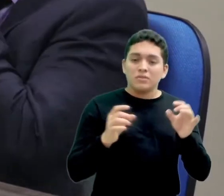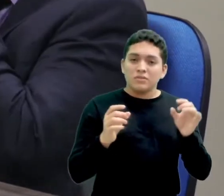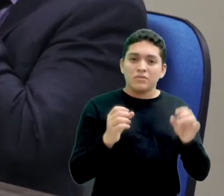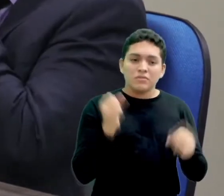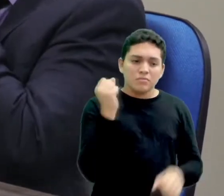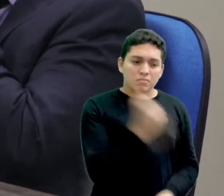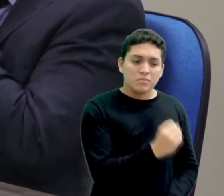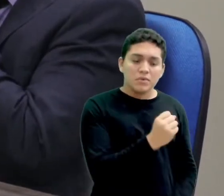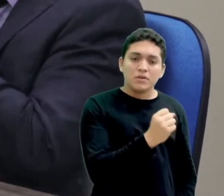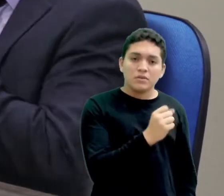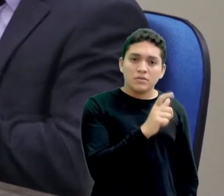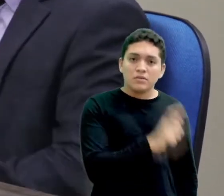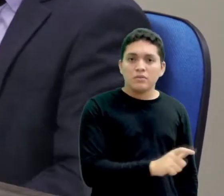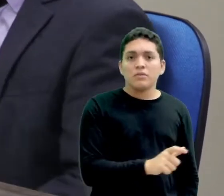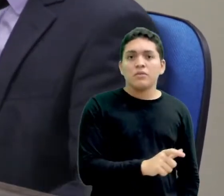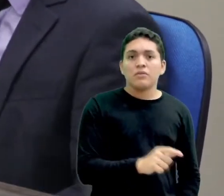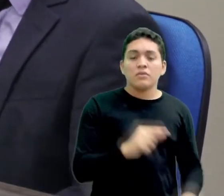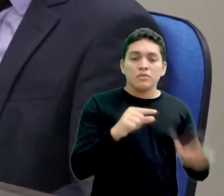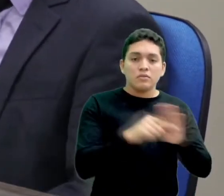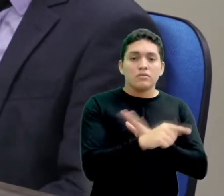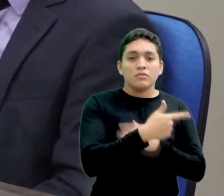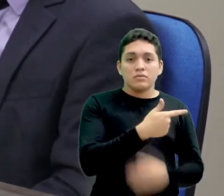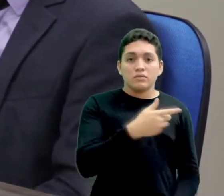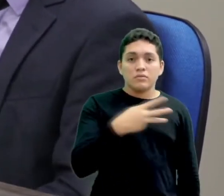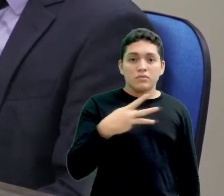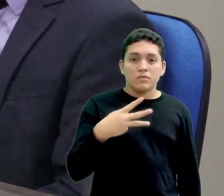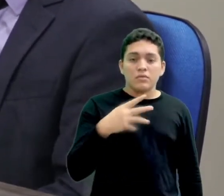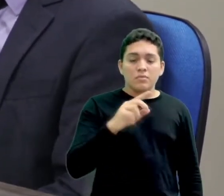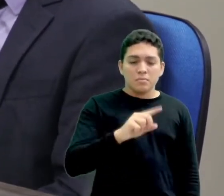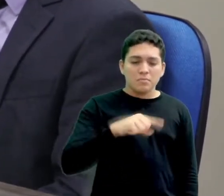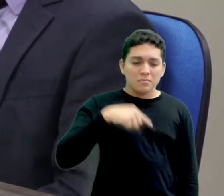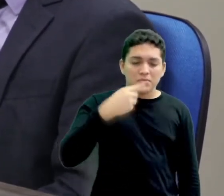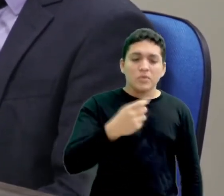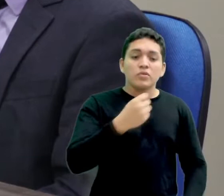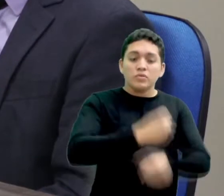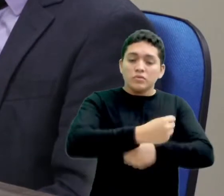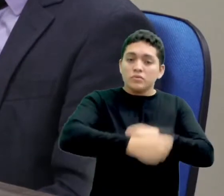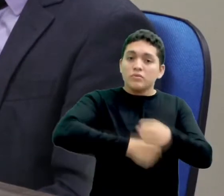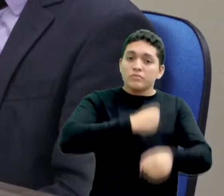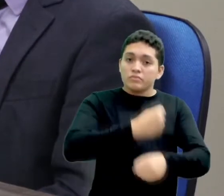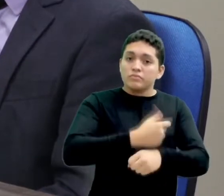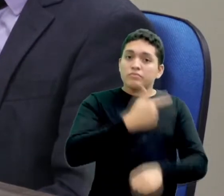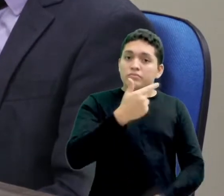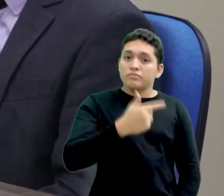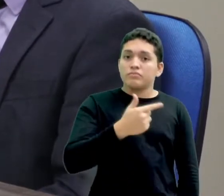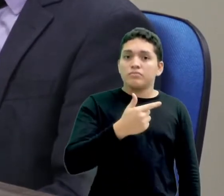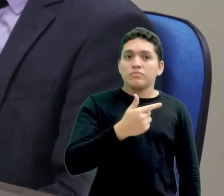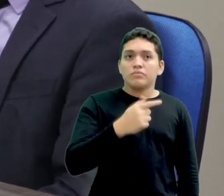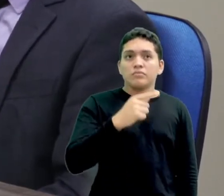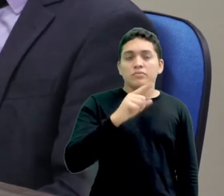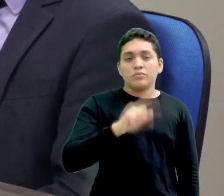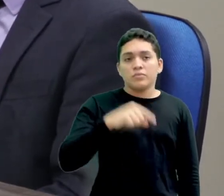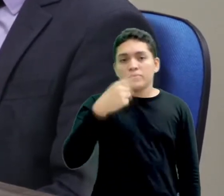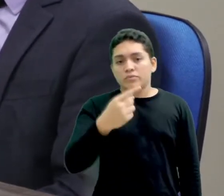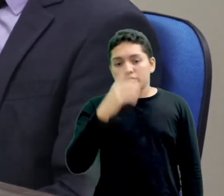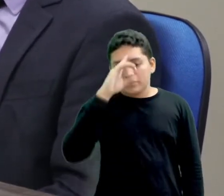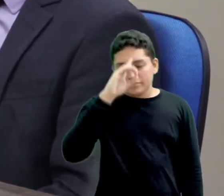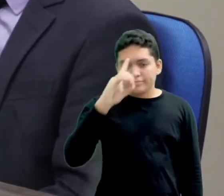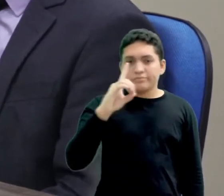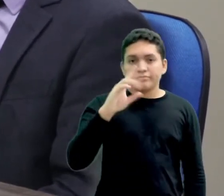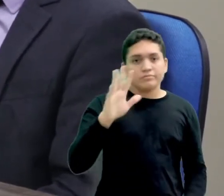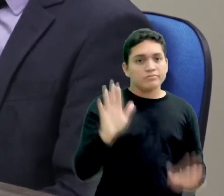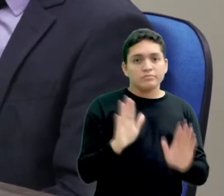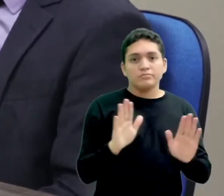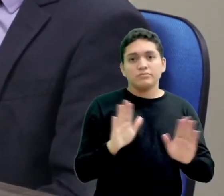Observe o que diz o versículo 23. Passado 2 anos, né? Não foi no dia seguinte, irmão André. Sim. Não